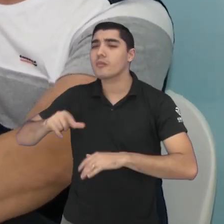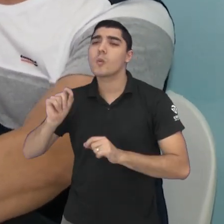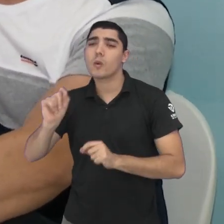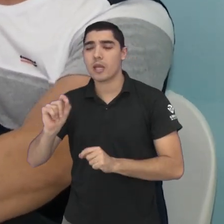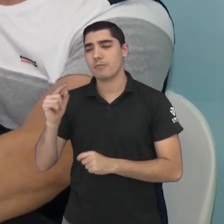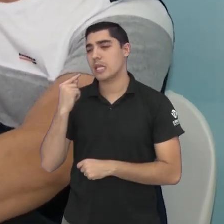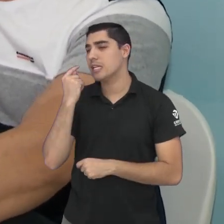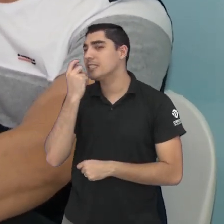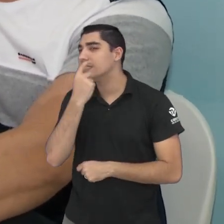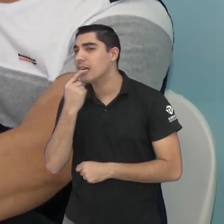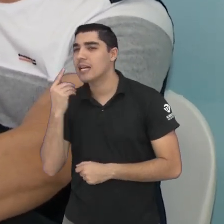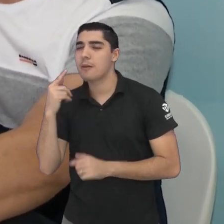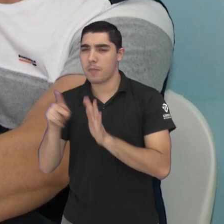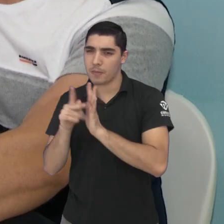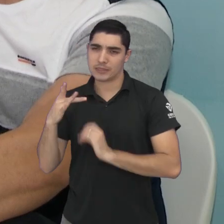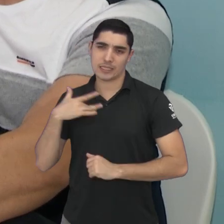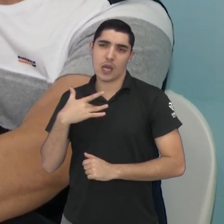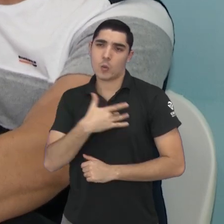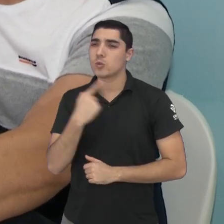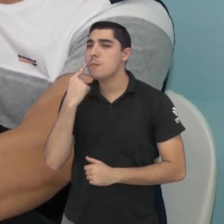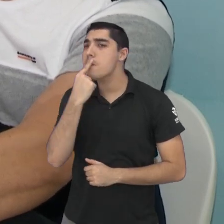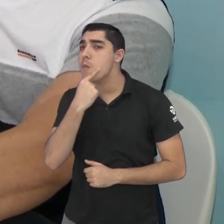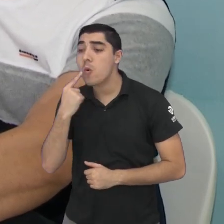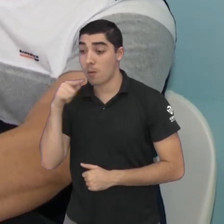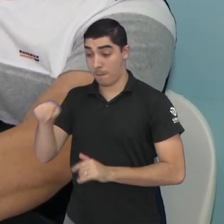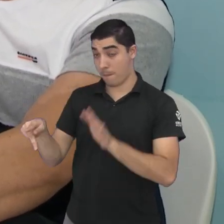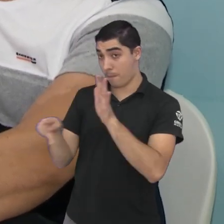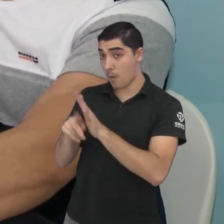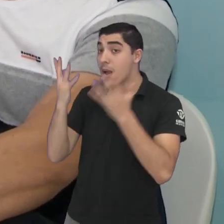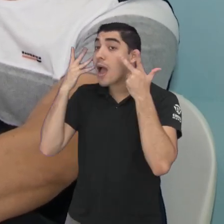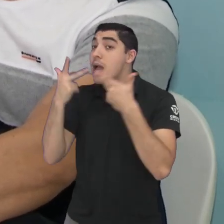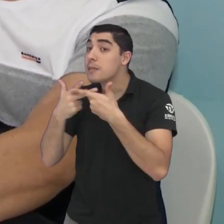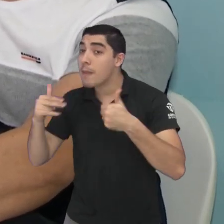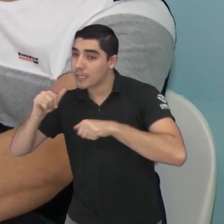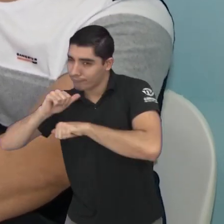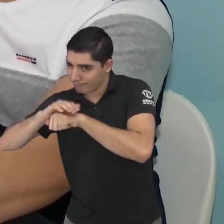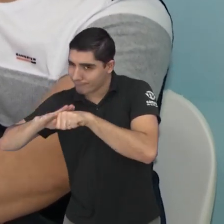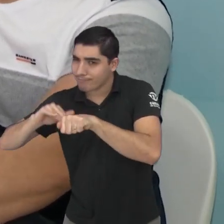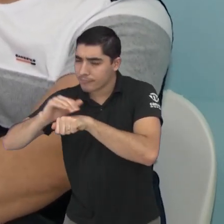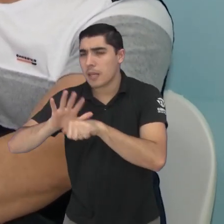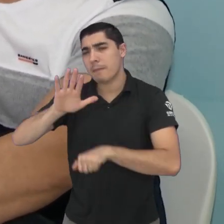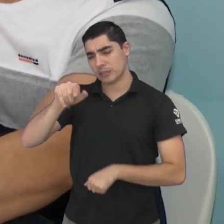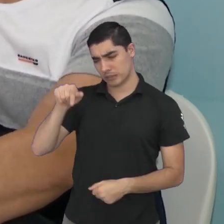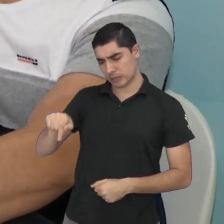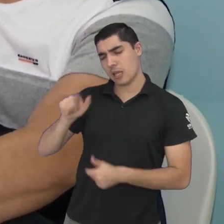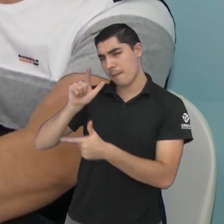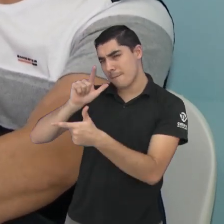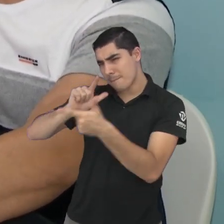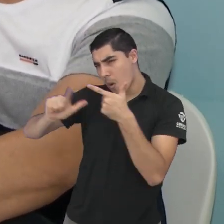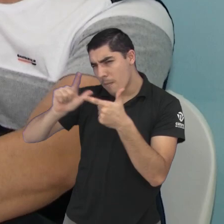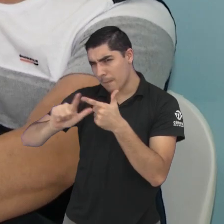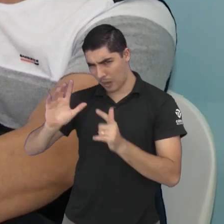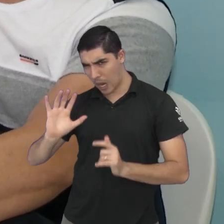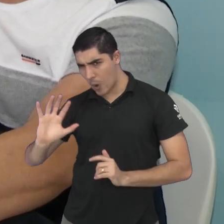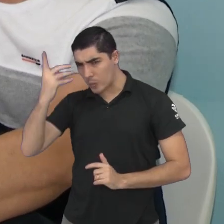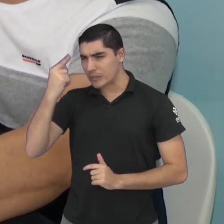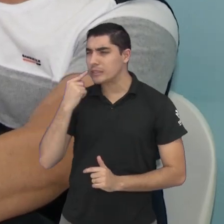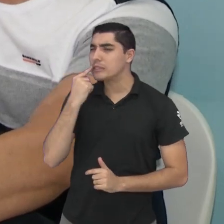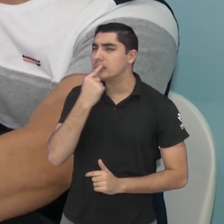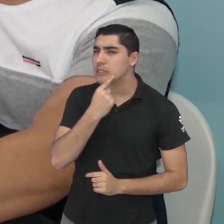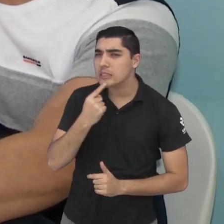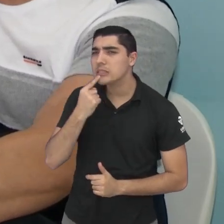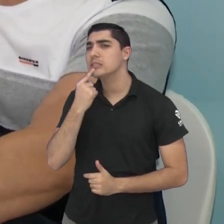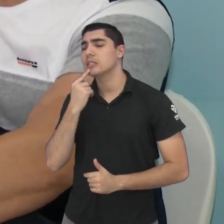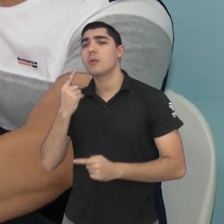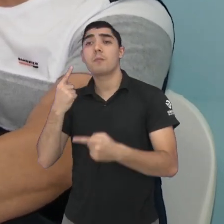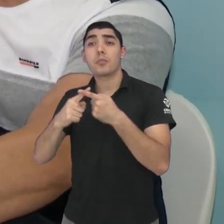odontológicos, saúde bucal para os nossos pets. Esses problemas, eles são recorrentes porque acho que as pessoas começaram a dar mais